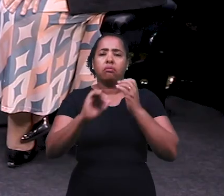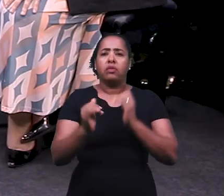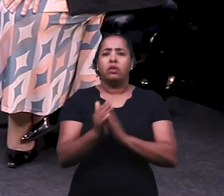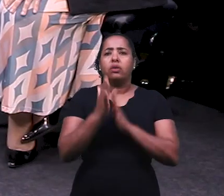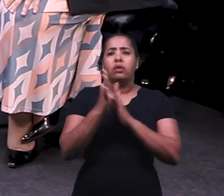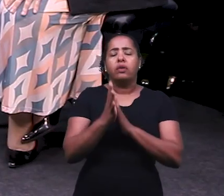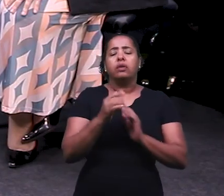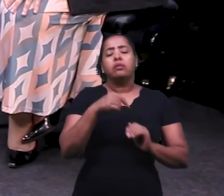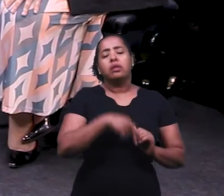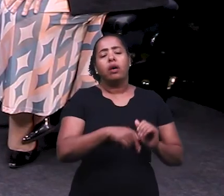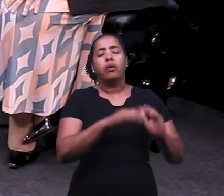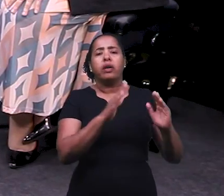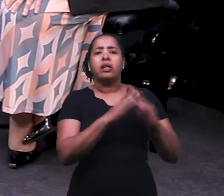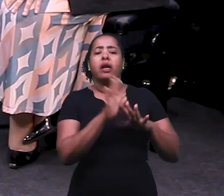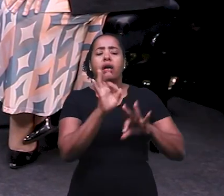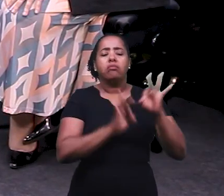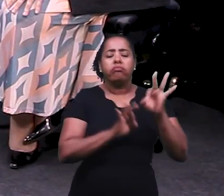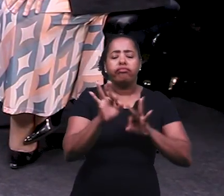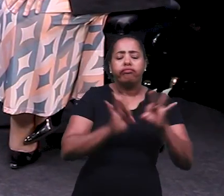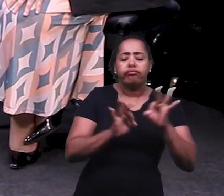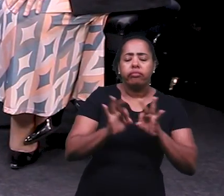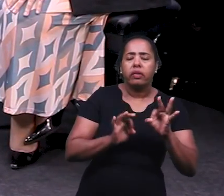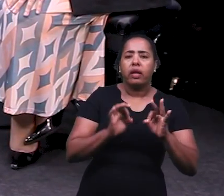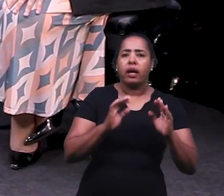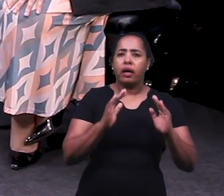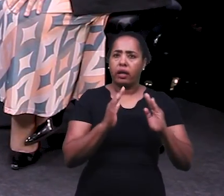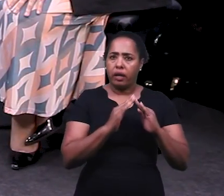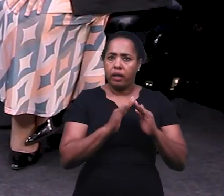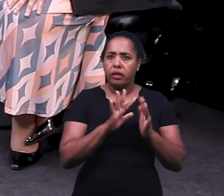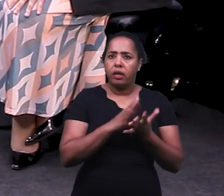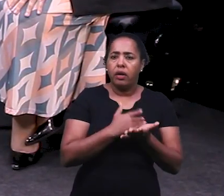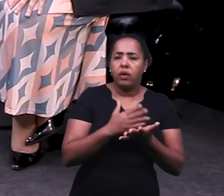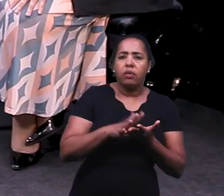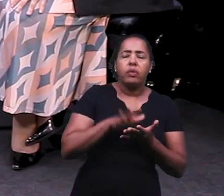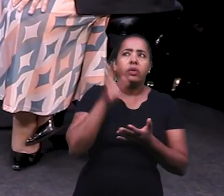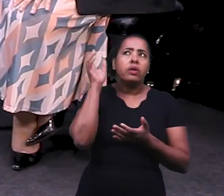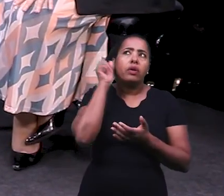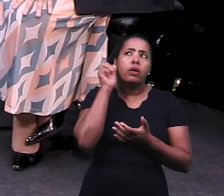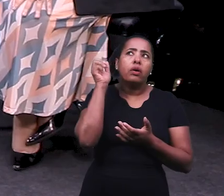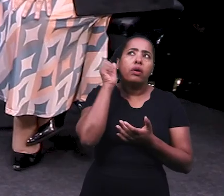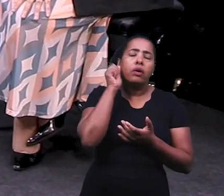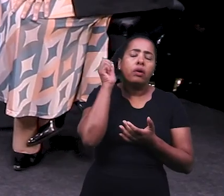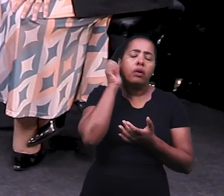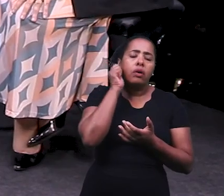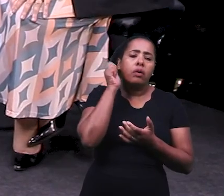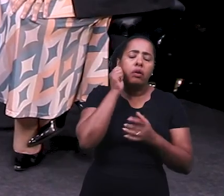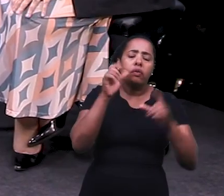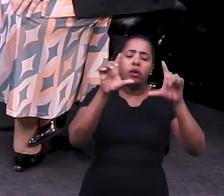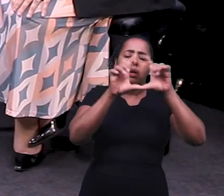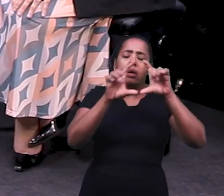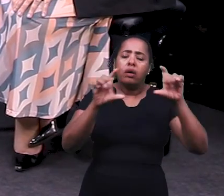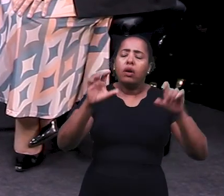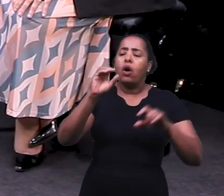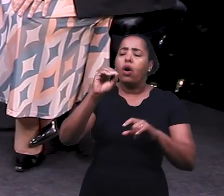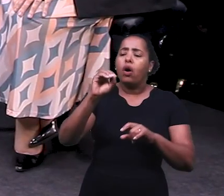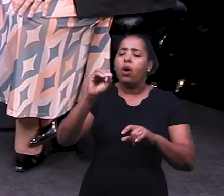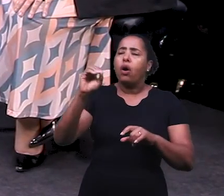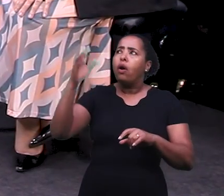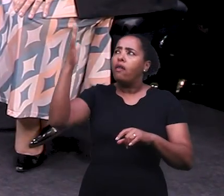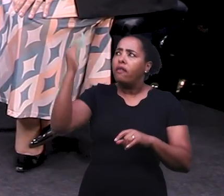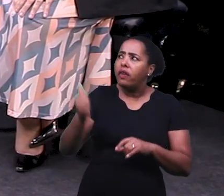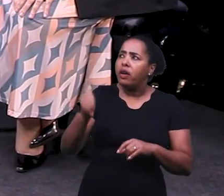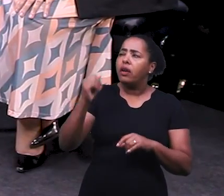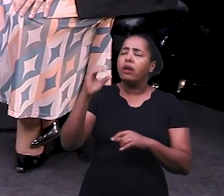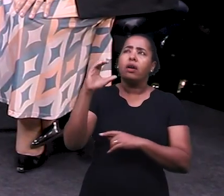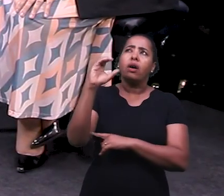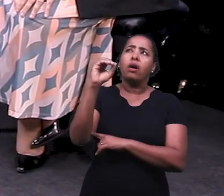fico cantando louvores, e eu em casa, arrumando a casa, eu comecei a escutar mesmo